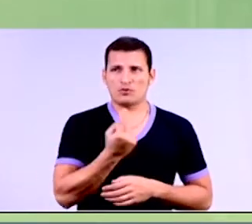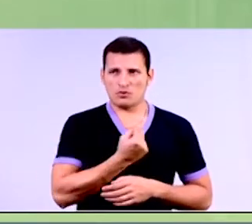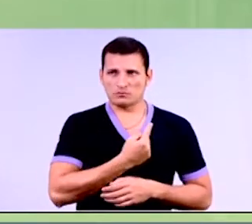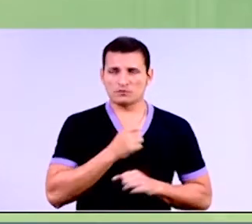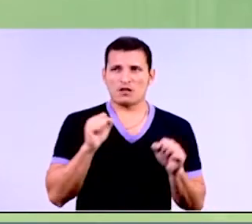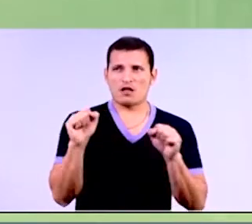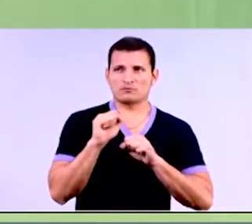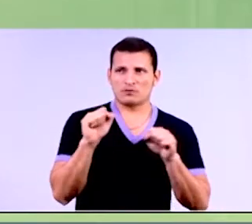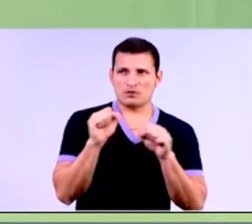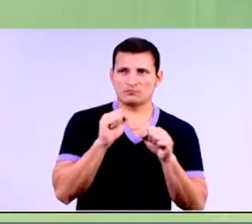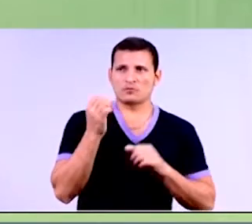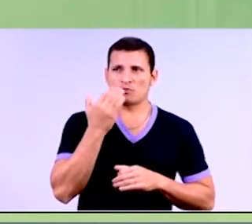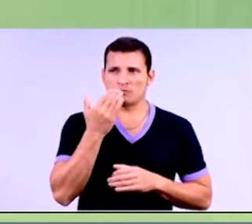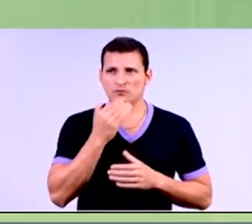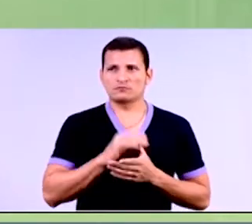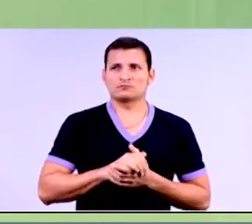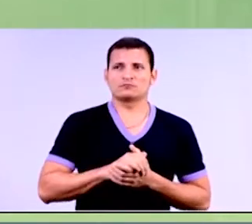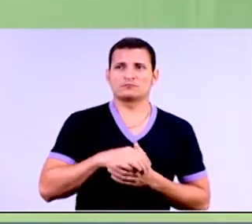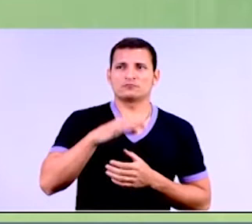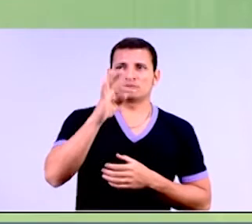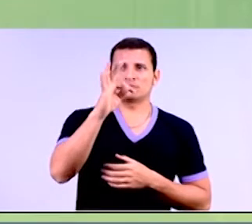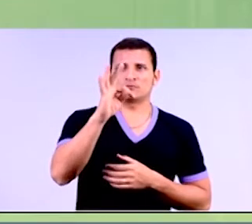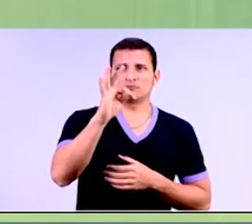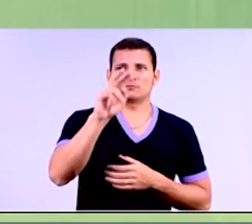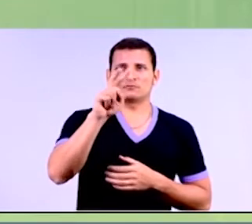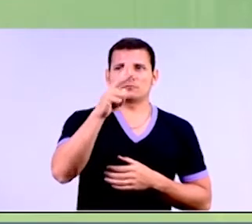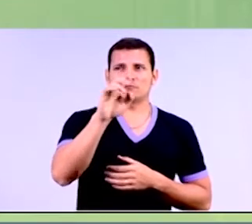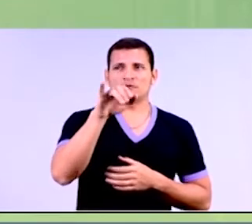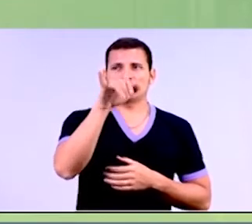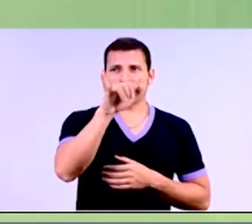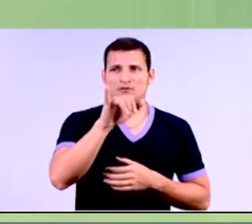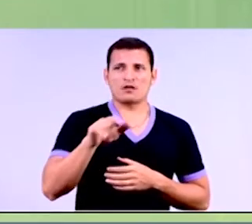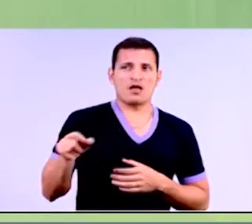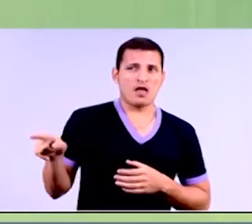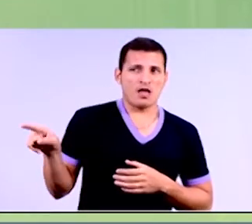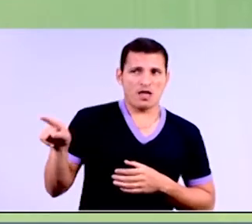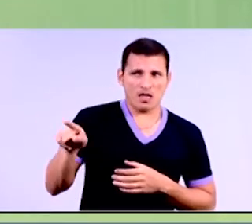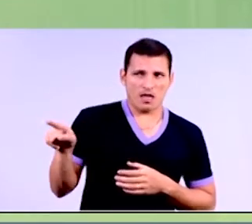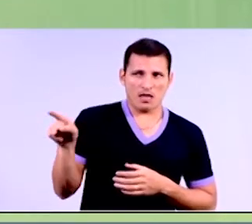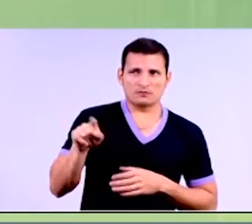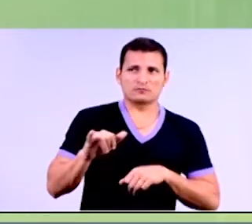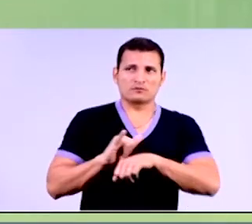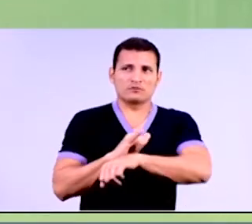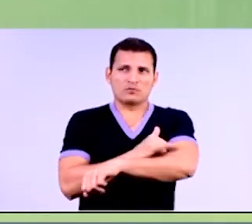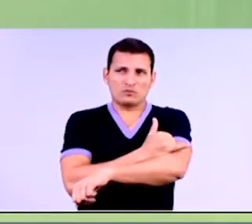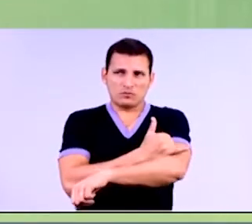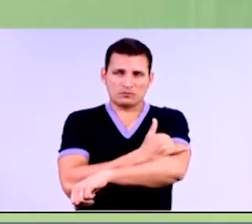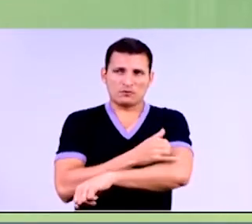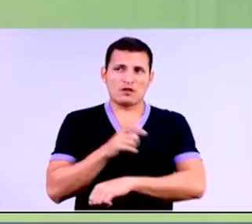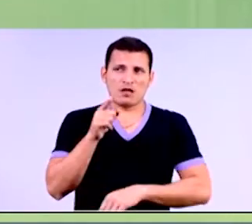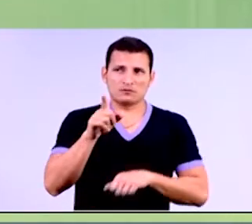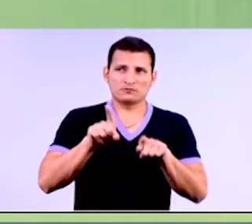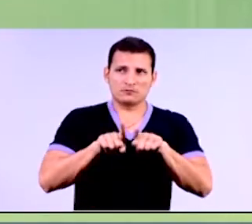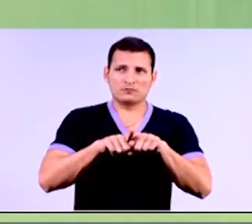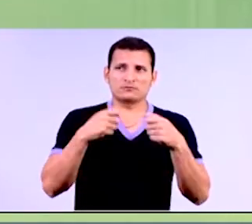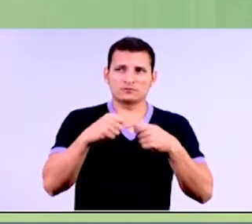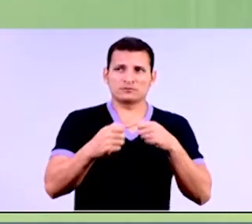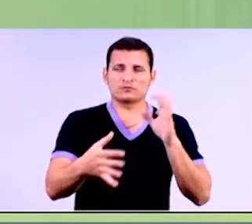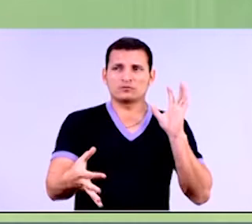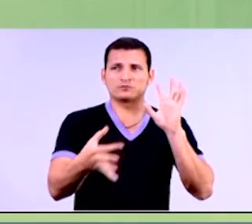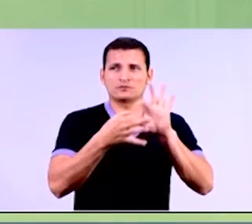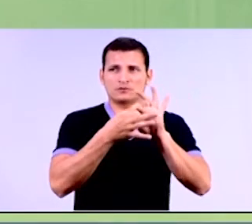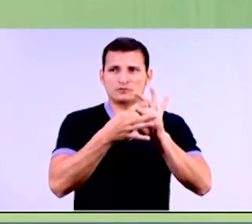They are fat. Elas são gordas. Aqui também eu preciso de um contexto, porque they tanto pode